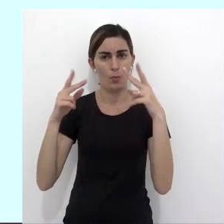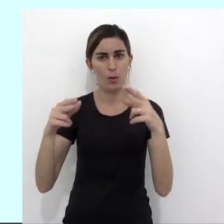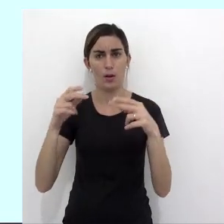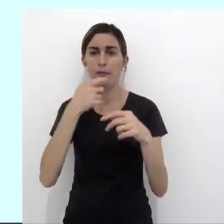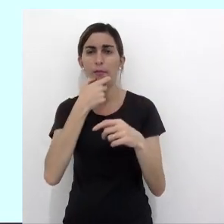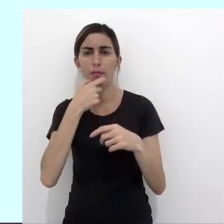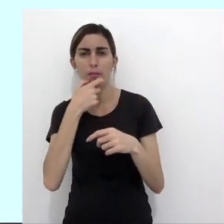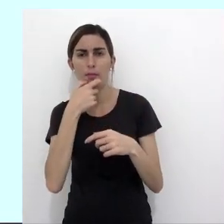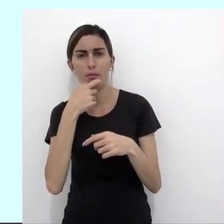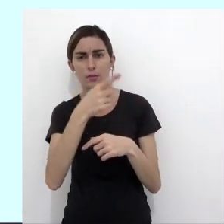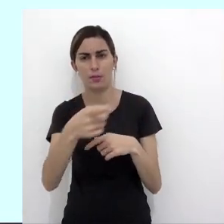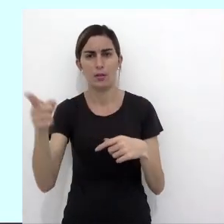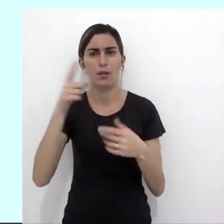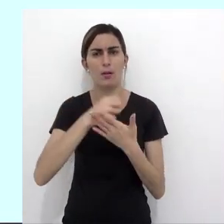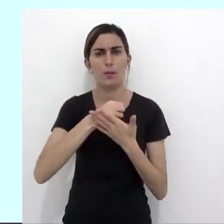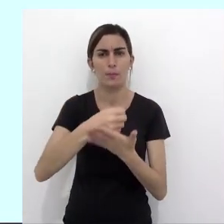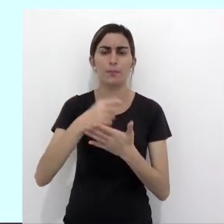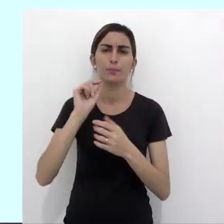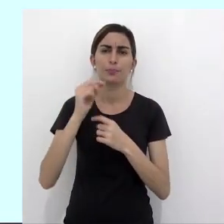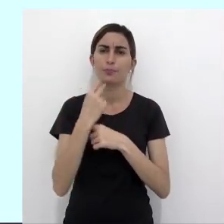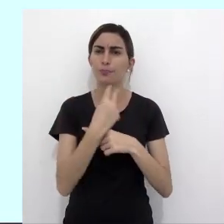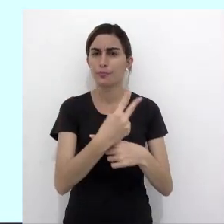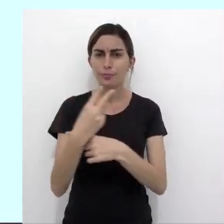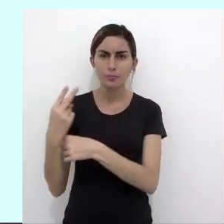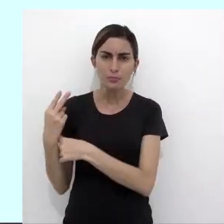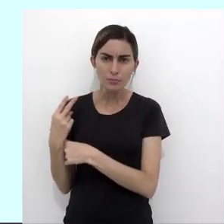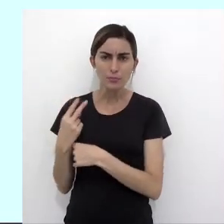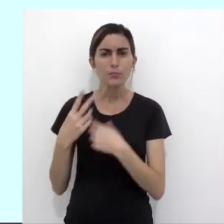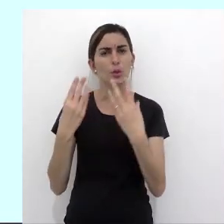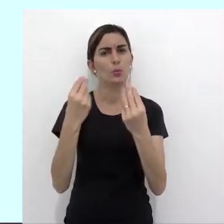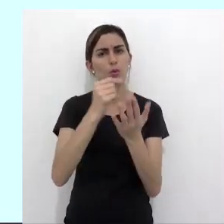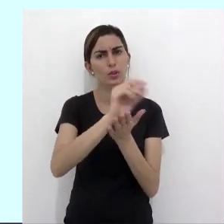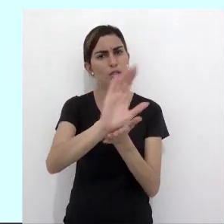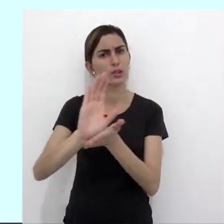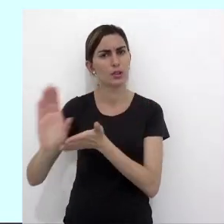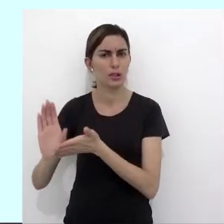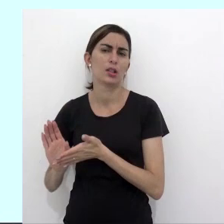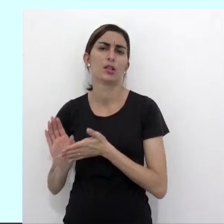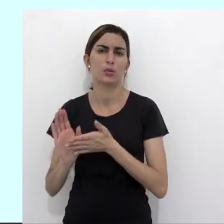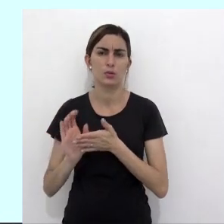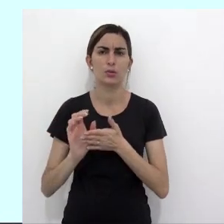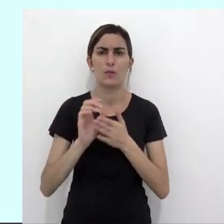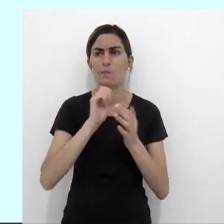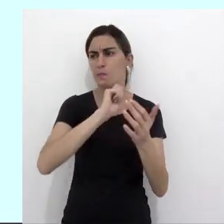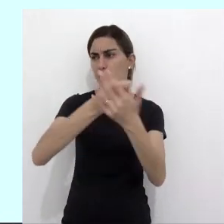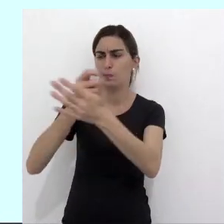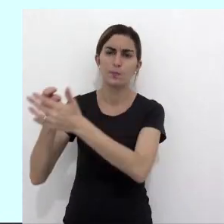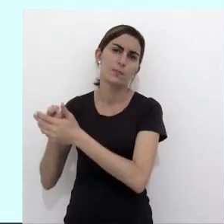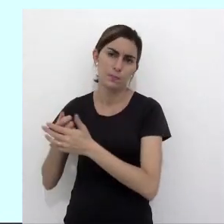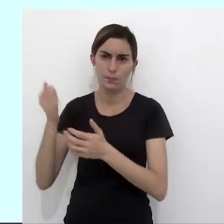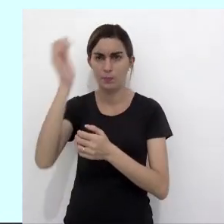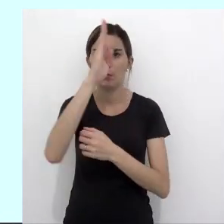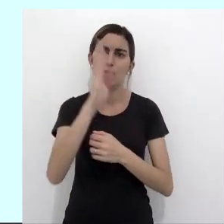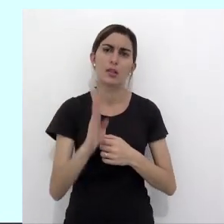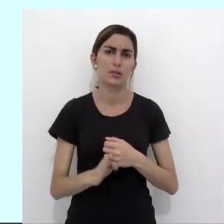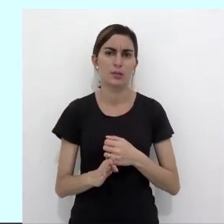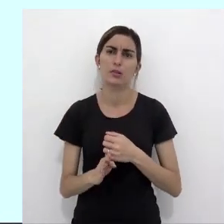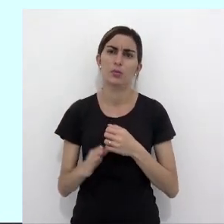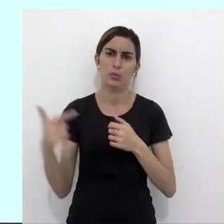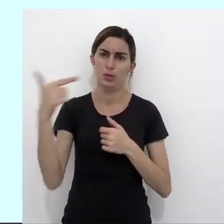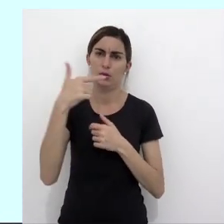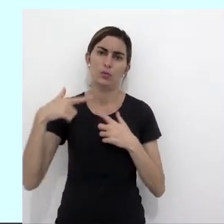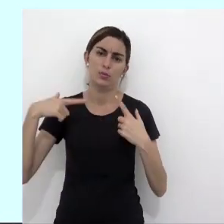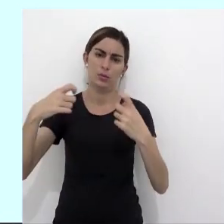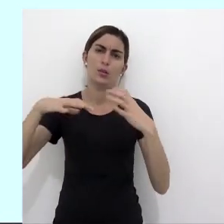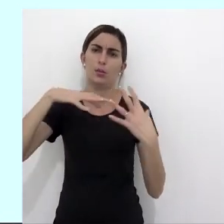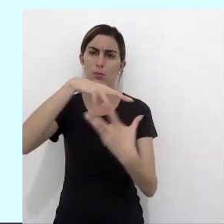ingleses emprestaram muito dinheiro para financiar o Brasil na Segunda Guerra Mundial. Inclusive,